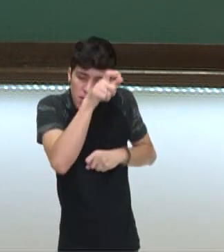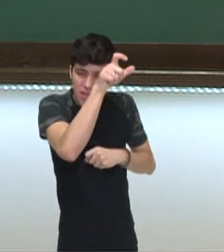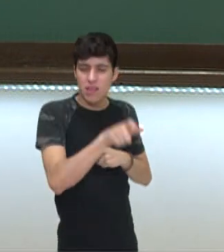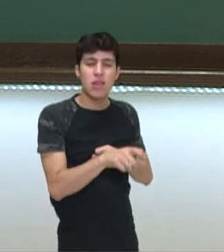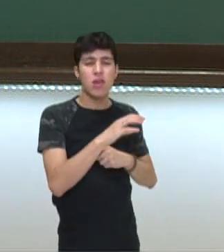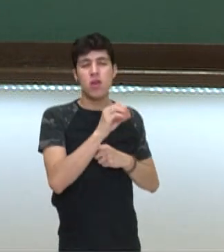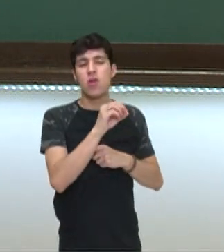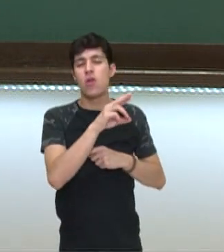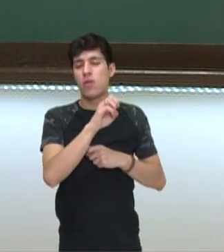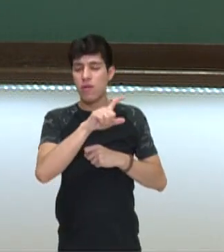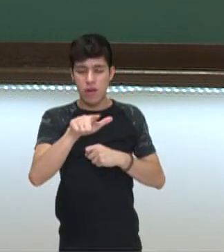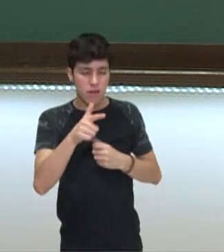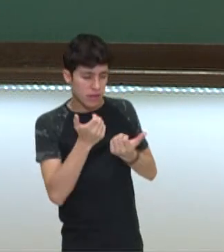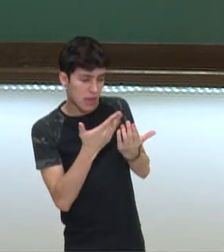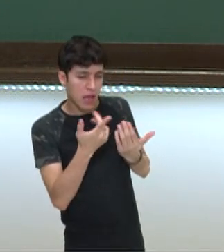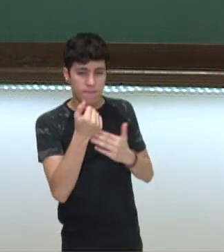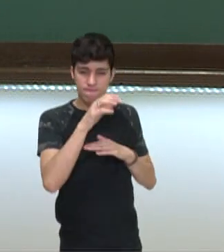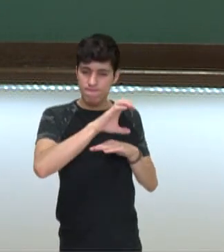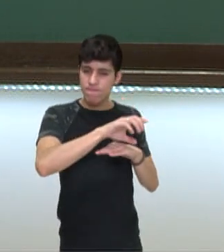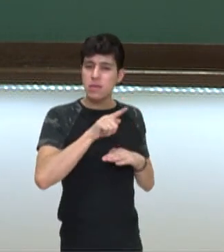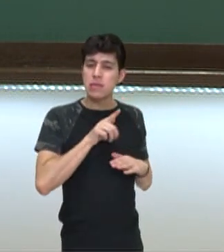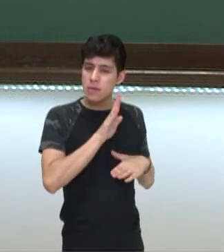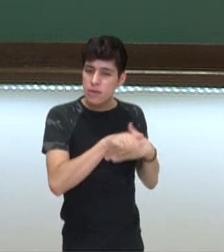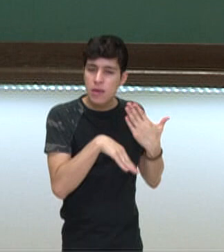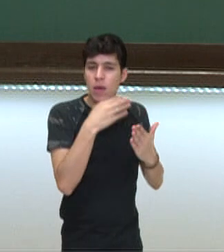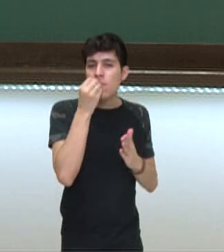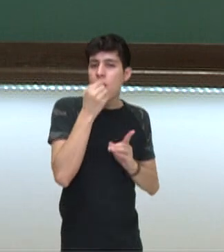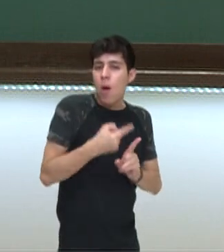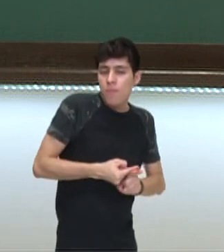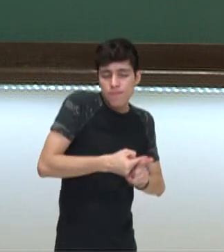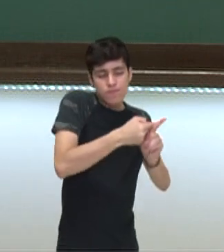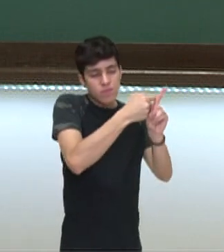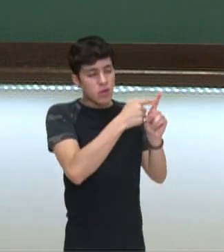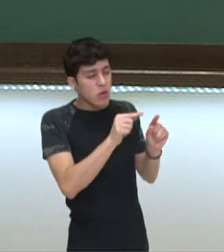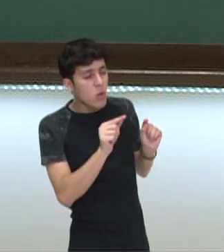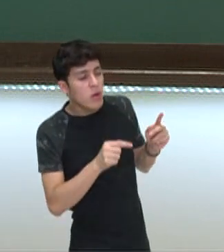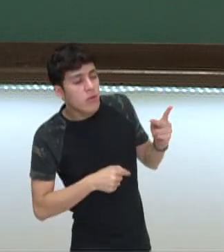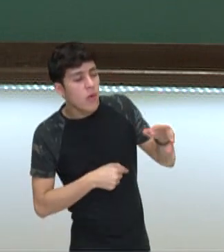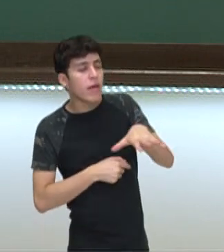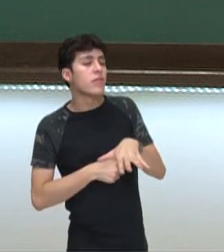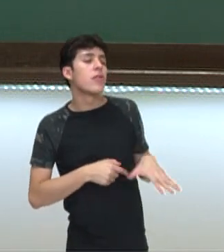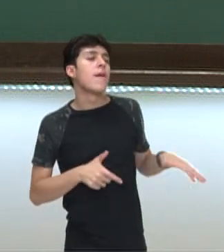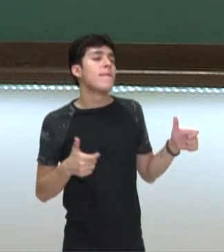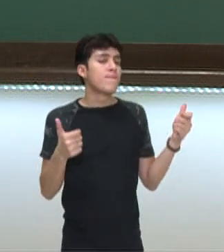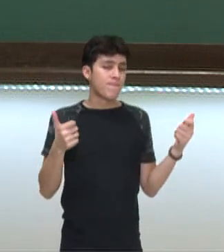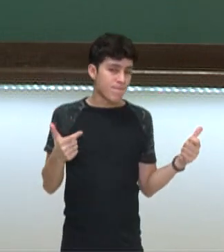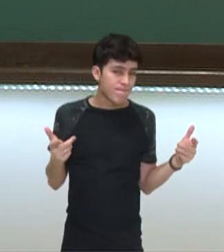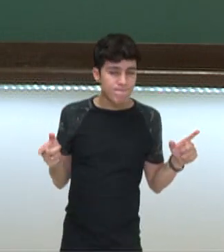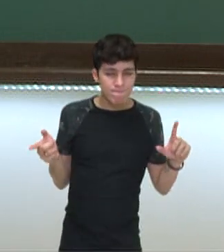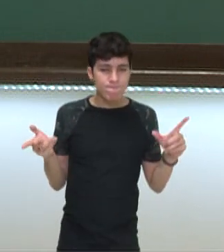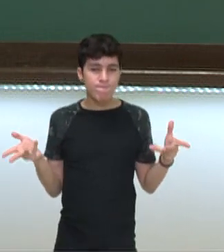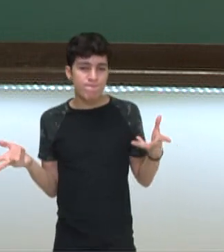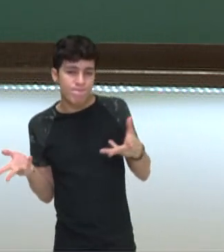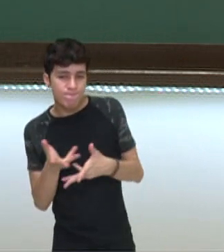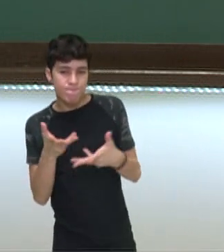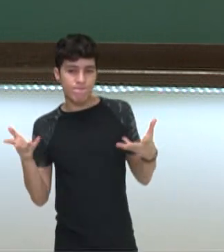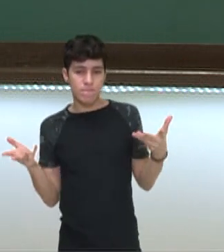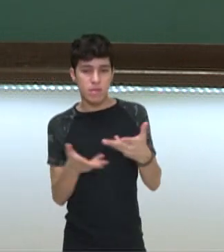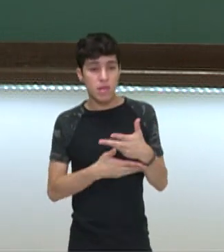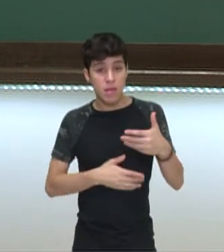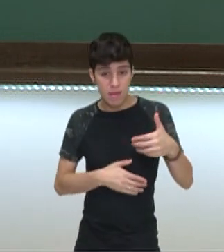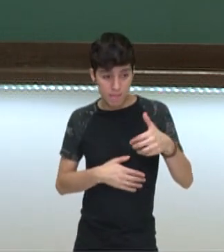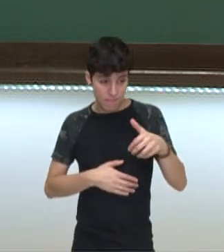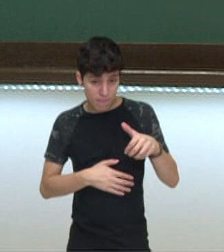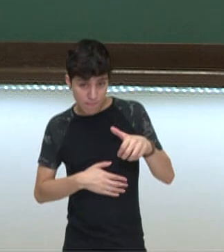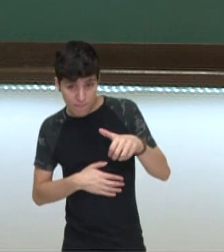isso. Como? Garantindo verbas e benefícios na região daquele coronel. Então, em troca, quem desse mais verbas